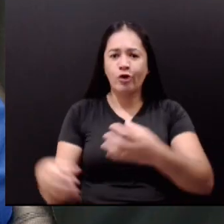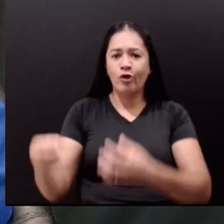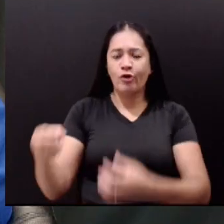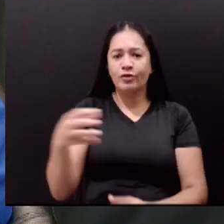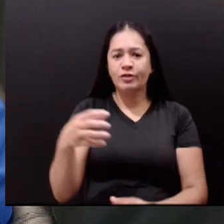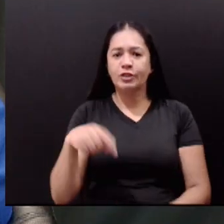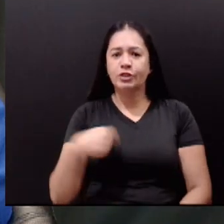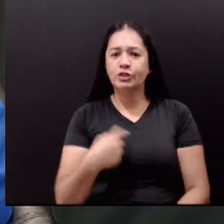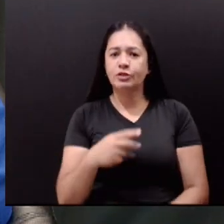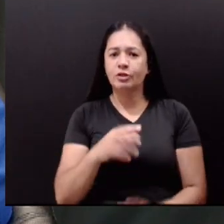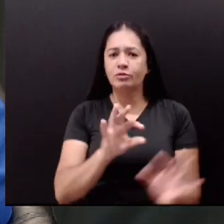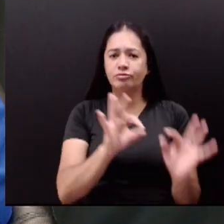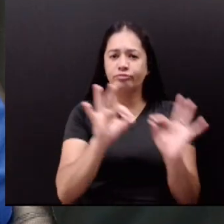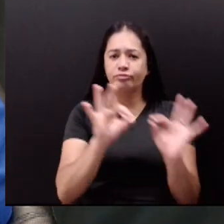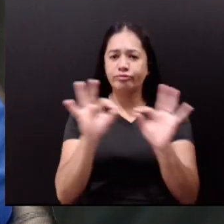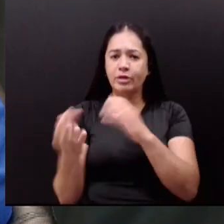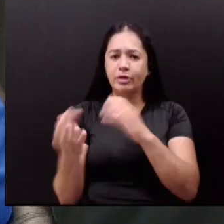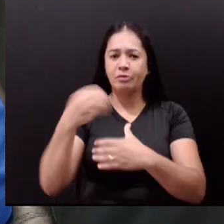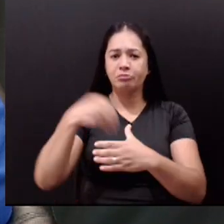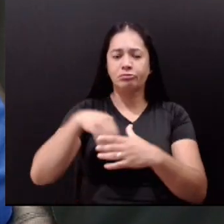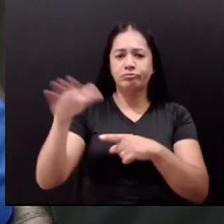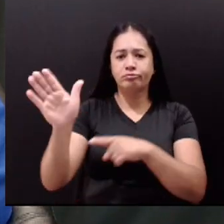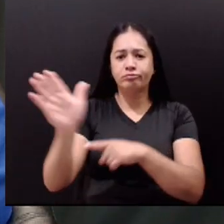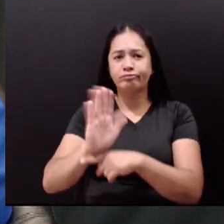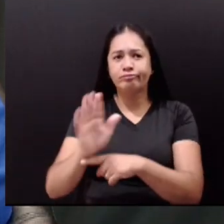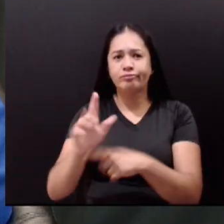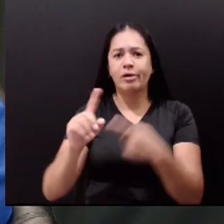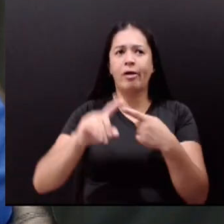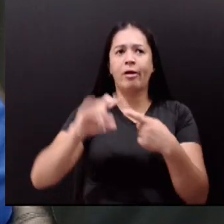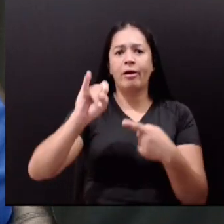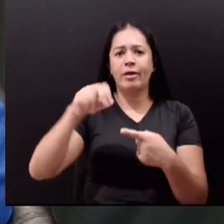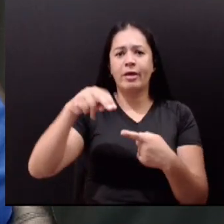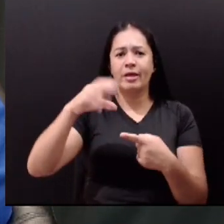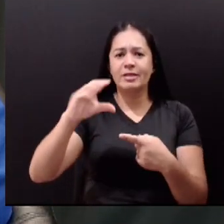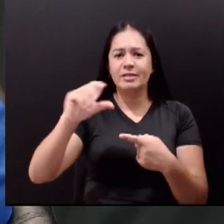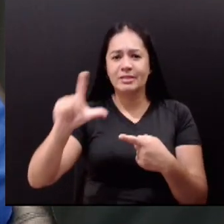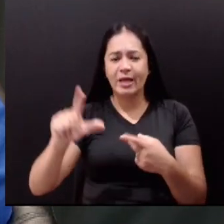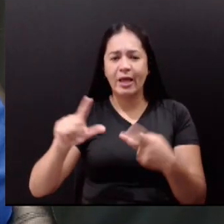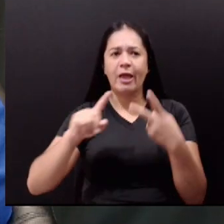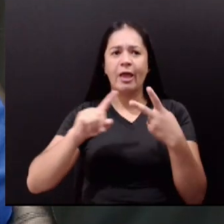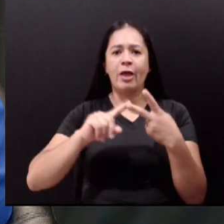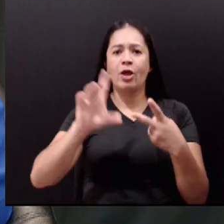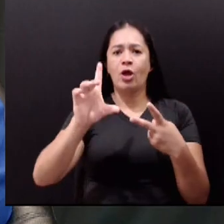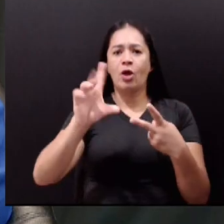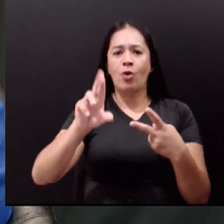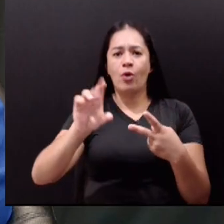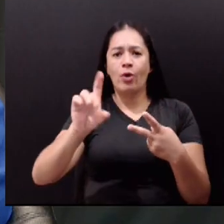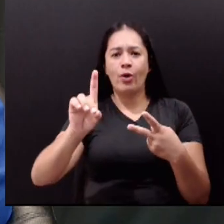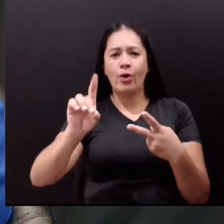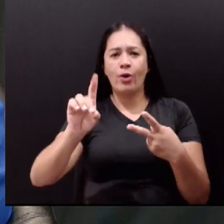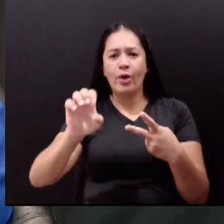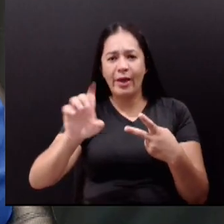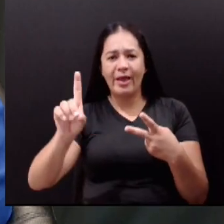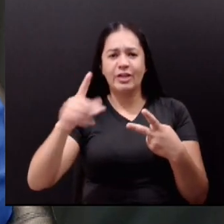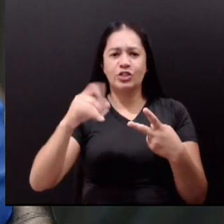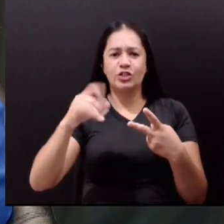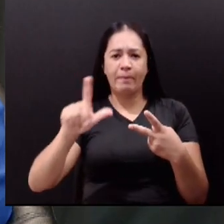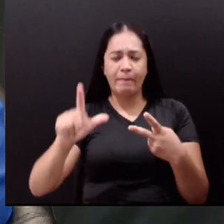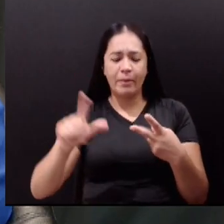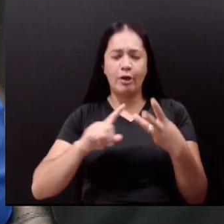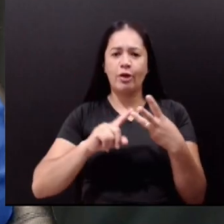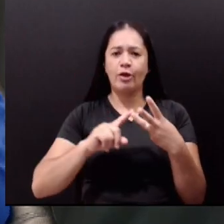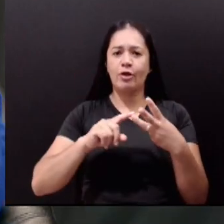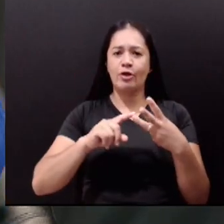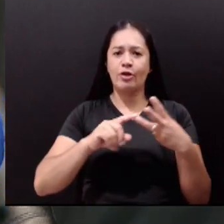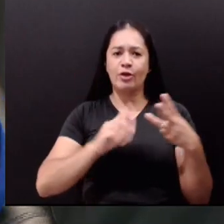a questão do incel, a questão de red pill, a questão dos coraçõezinhos lá, que pra gente é um coração rosa, é